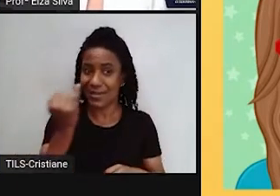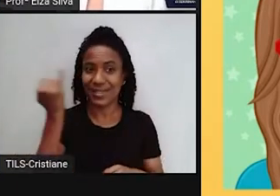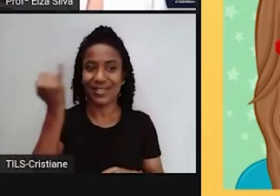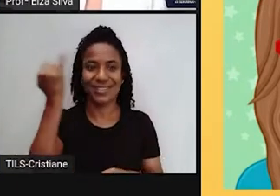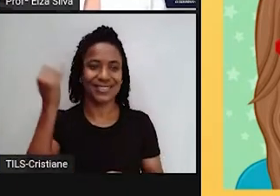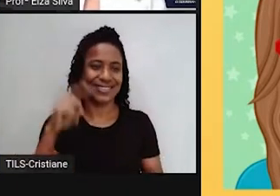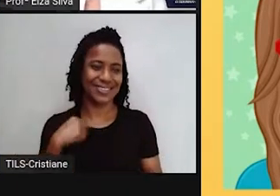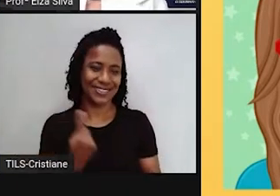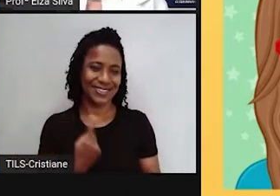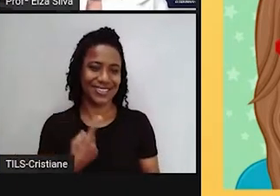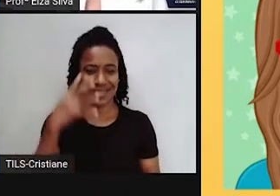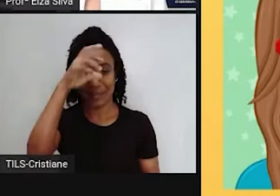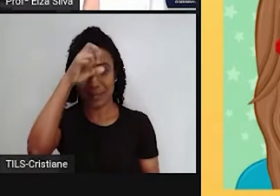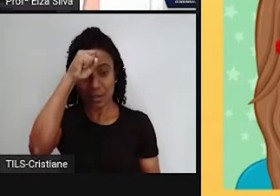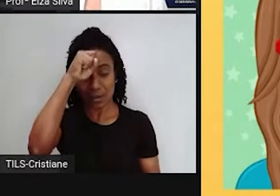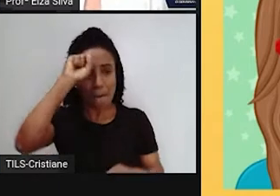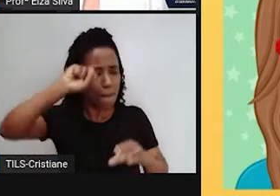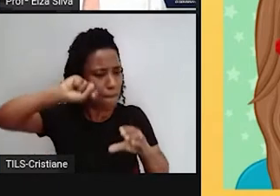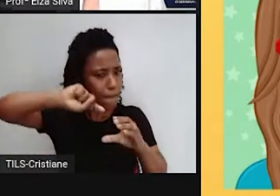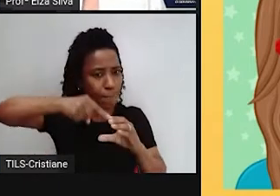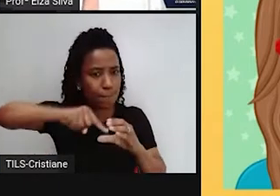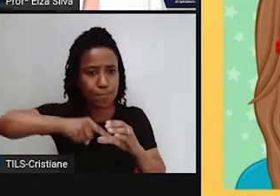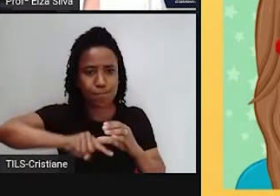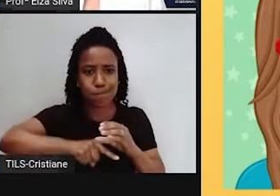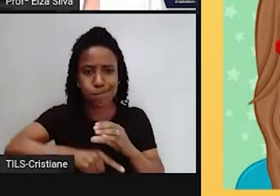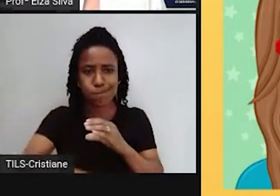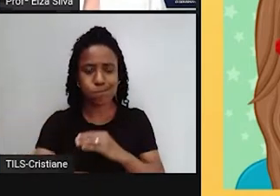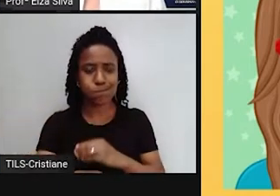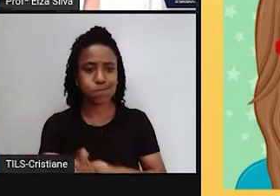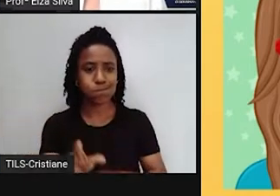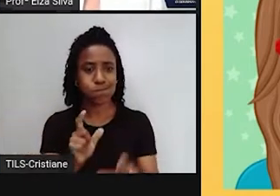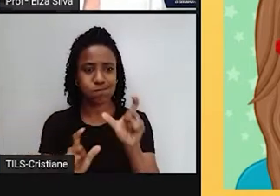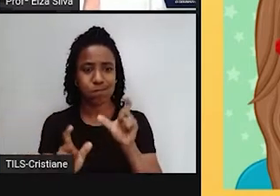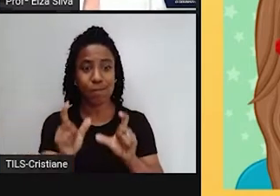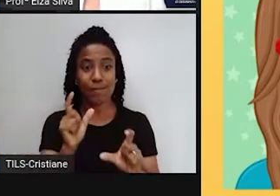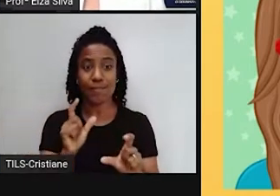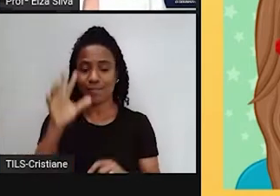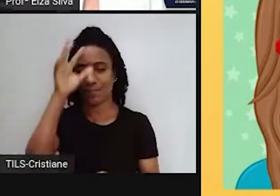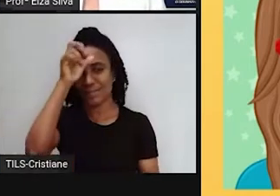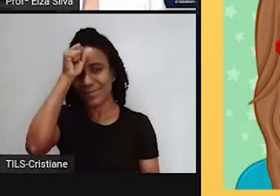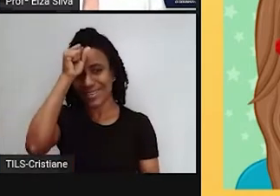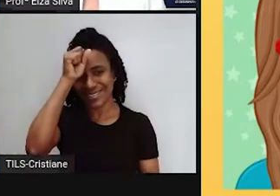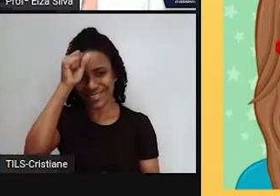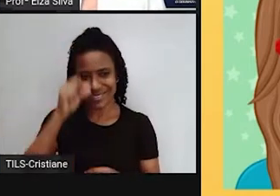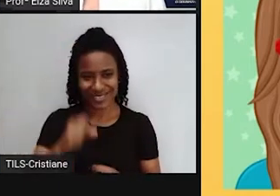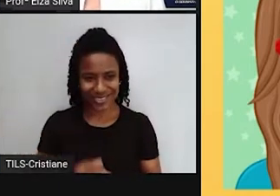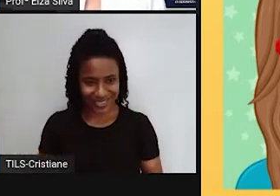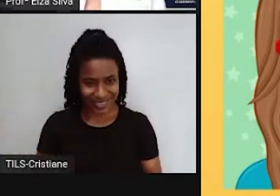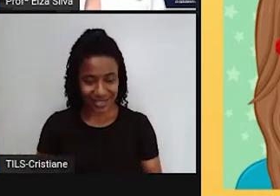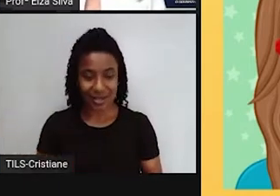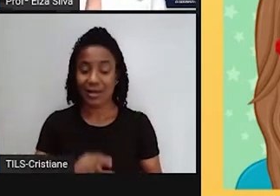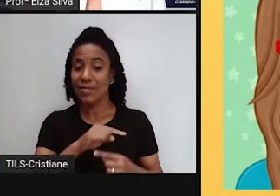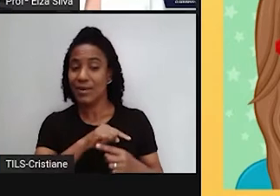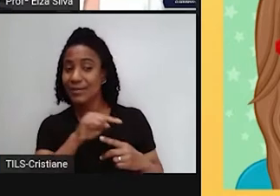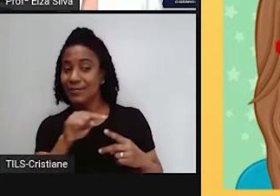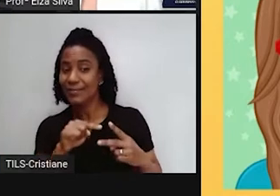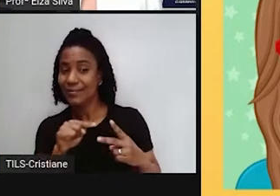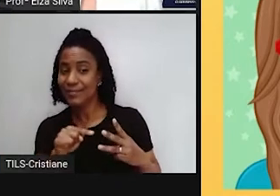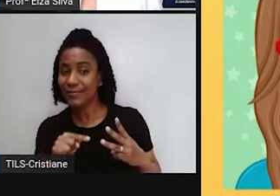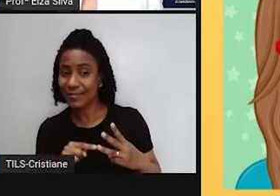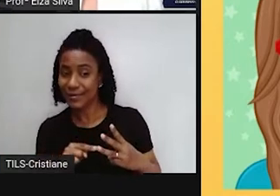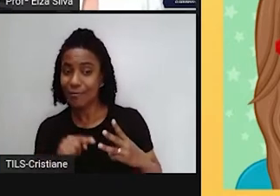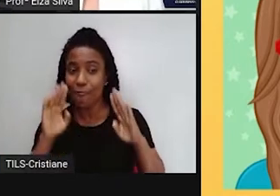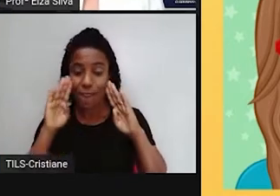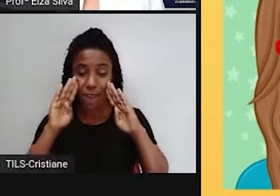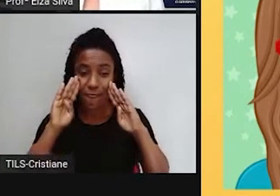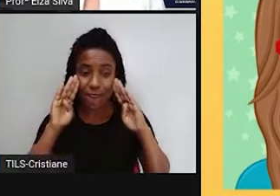gente deve aprofundar a discussão sobre ele. Mas hoje nós vamos focalizar o nosso